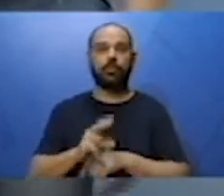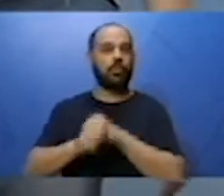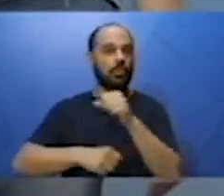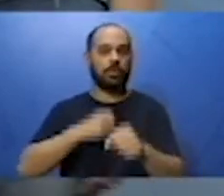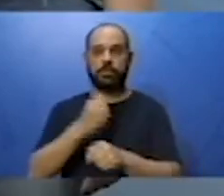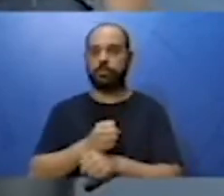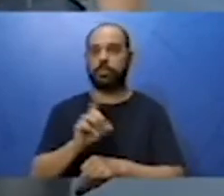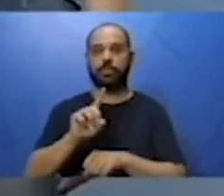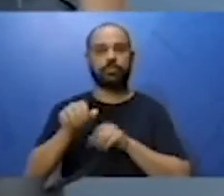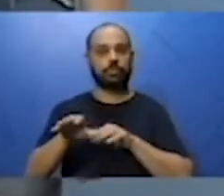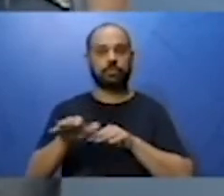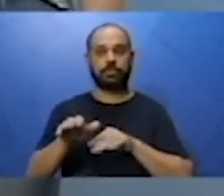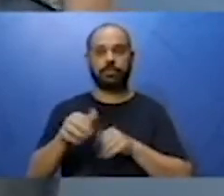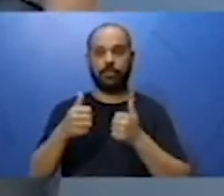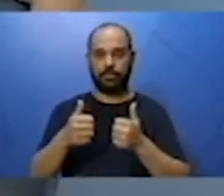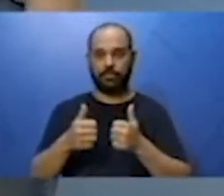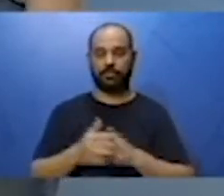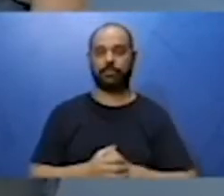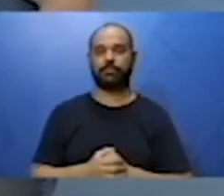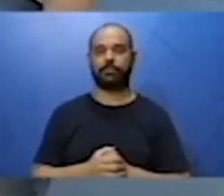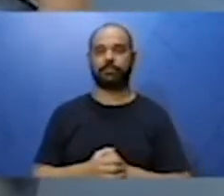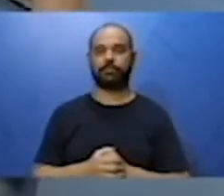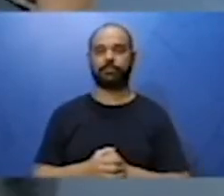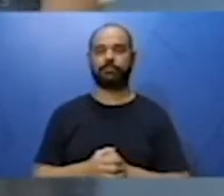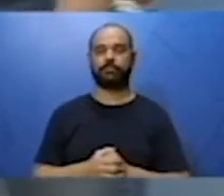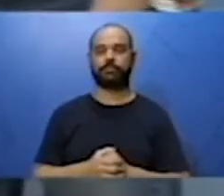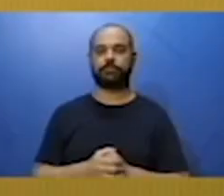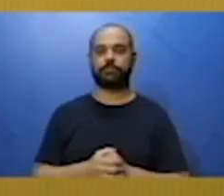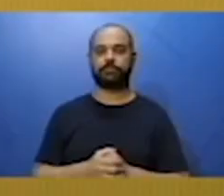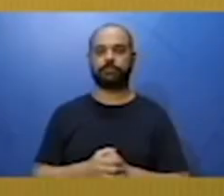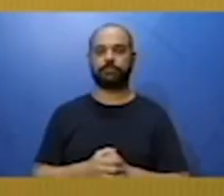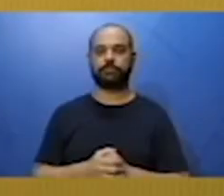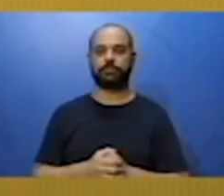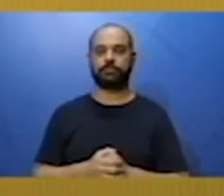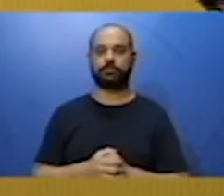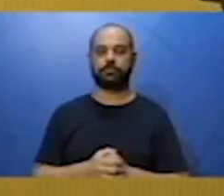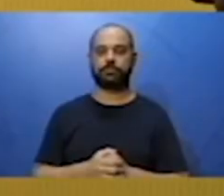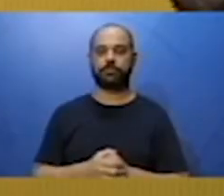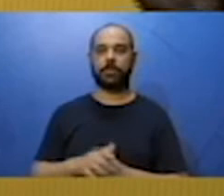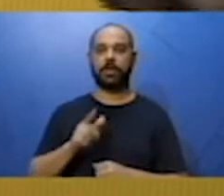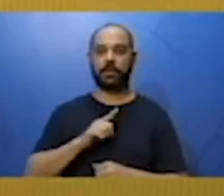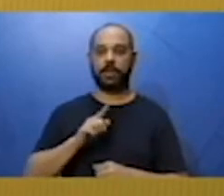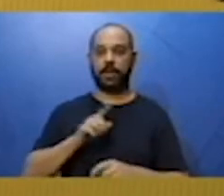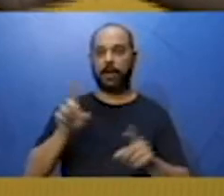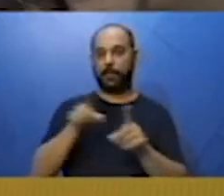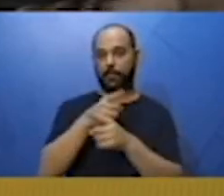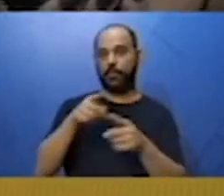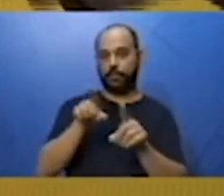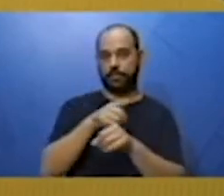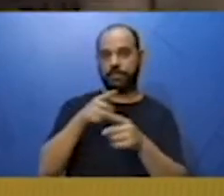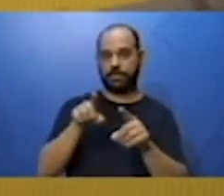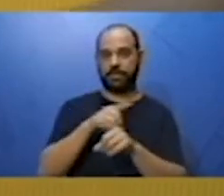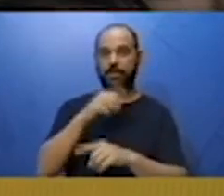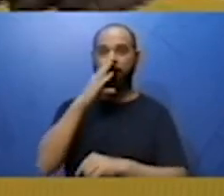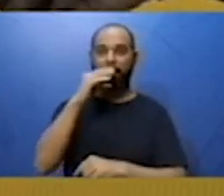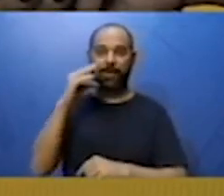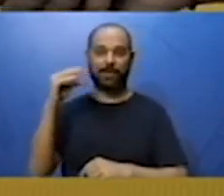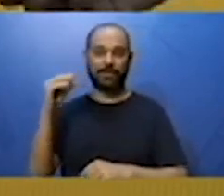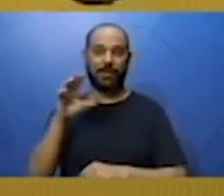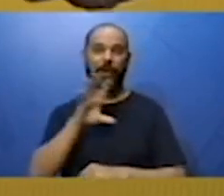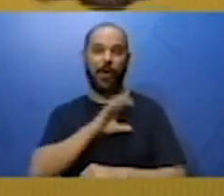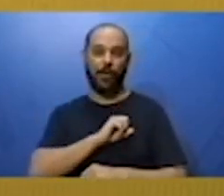em setembro, tá bom? Eu deixo aqui uma parte de uma música que os adolescentes